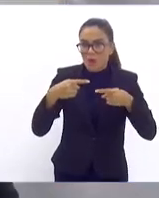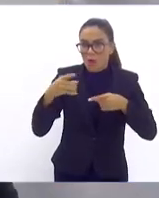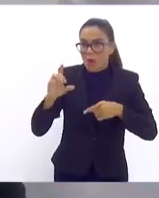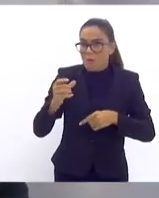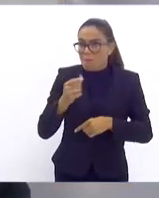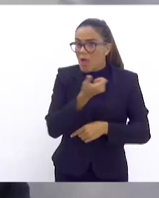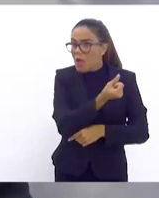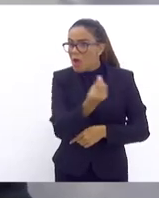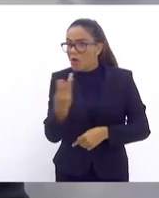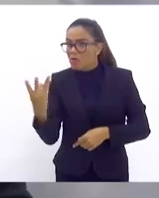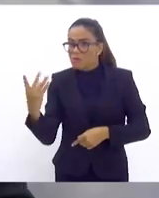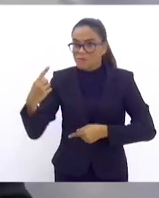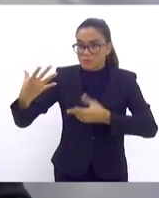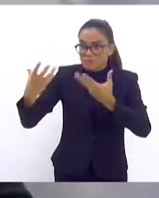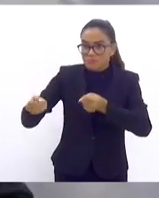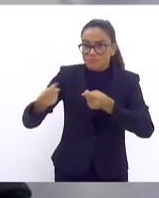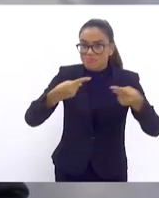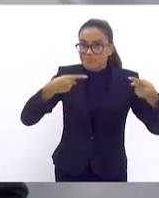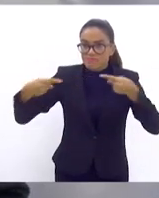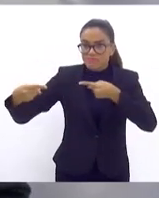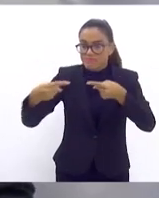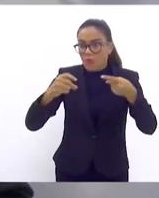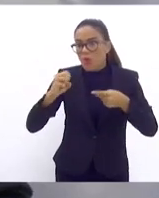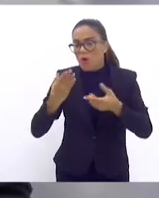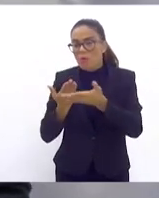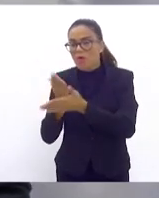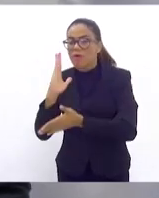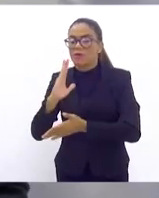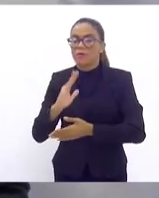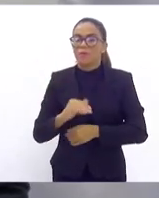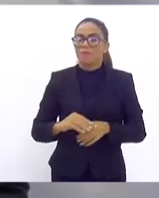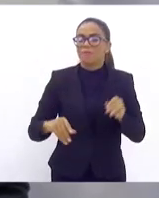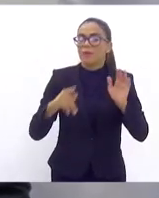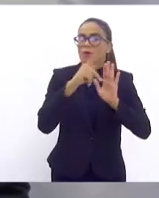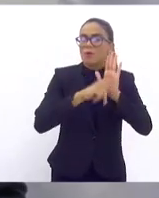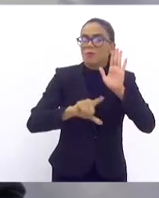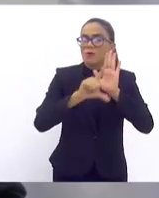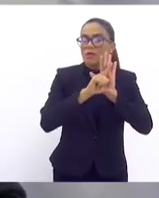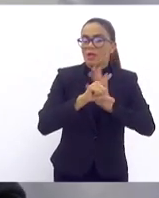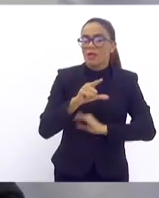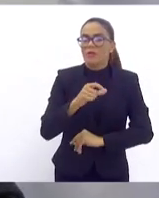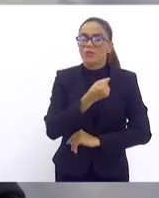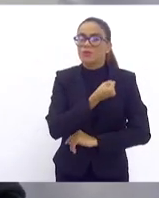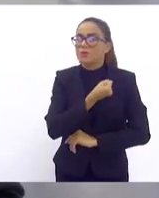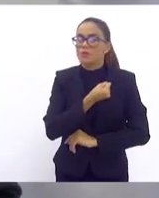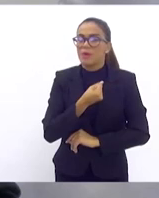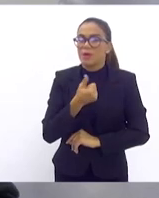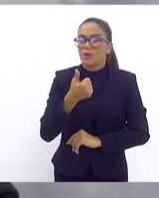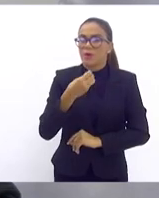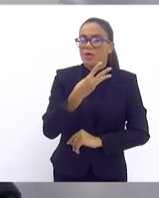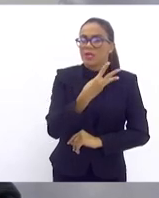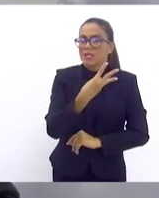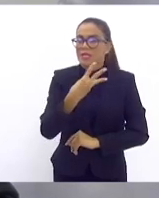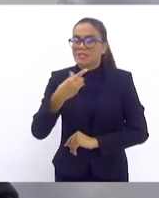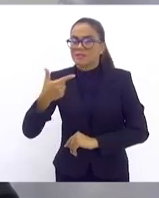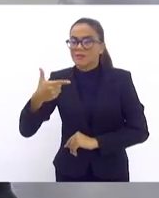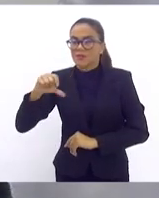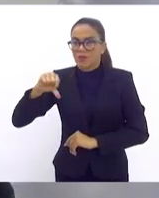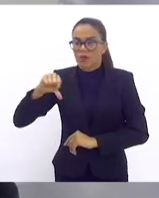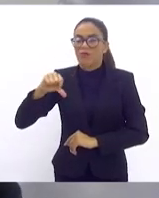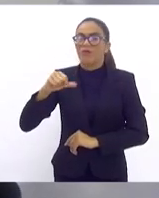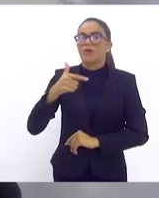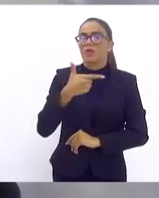senhores que aprovam, permaneçam como estão, aprovado. Projeto 4 da pauta é o projeto de lei número 329 de